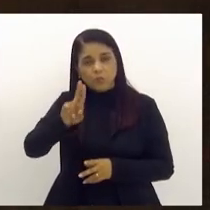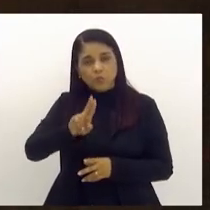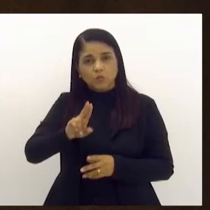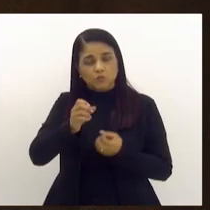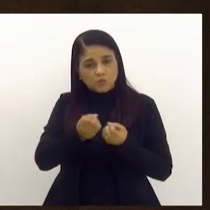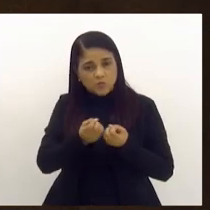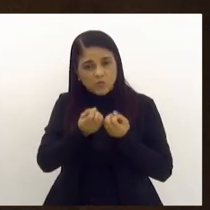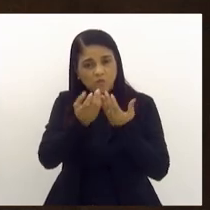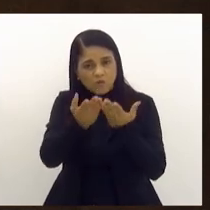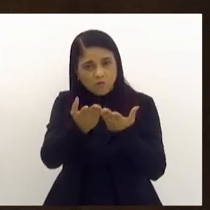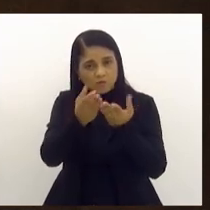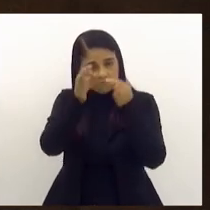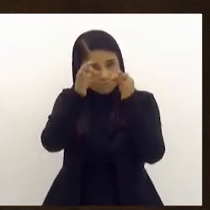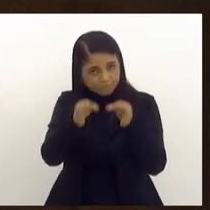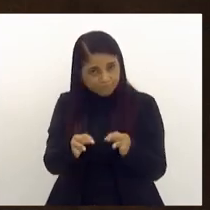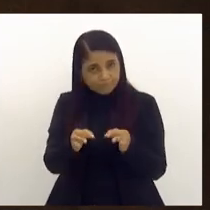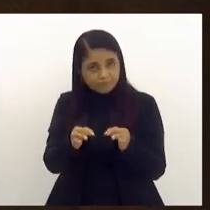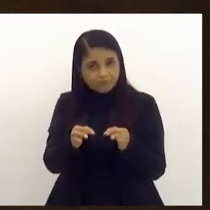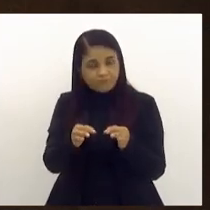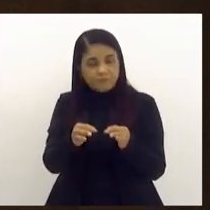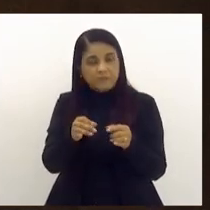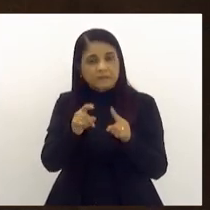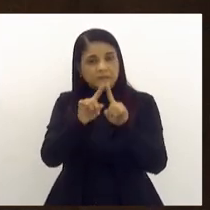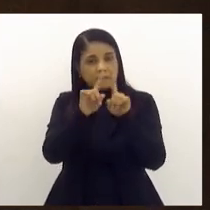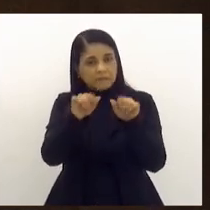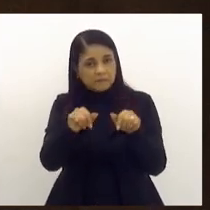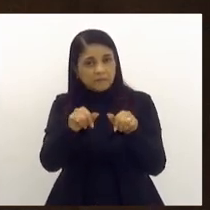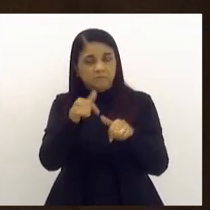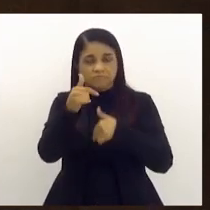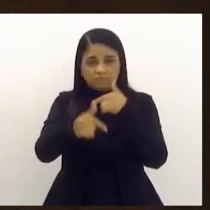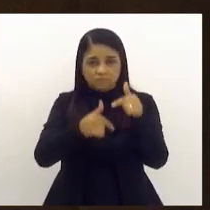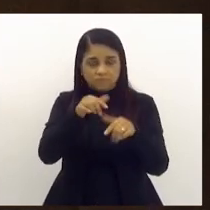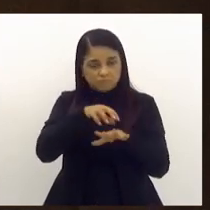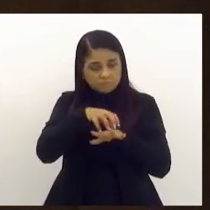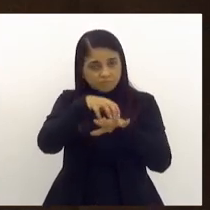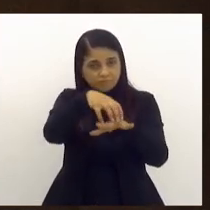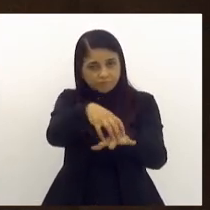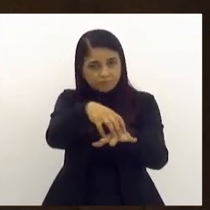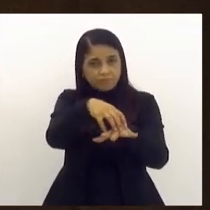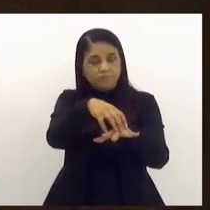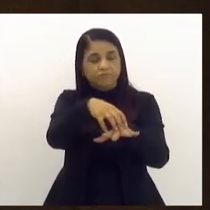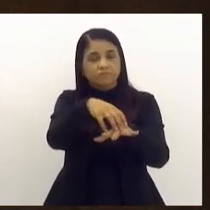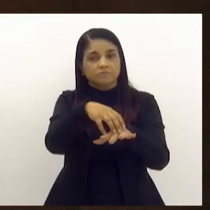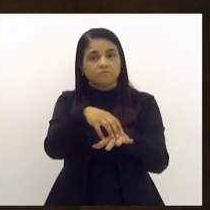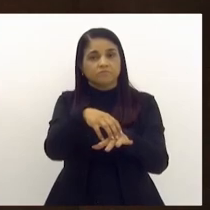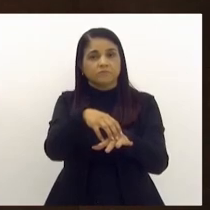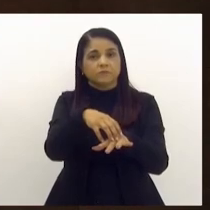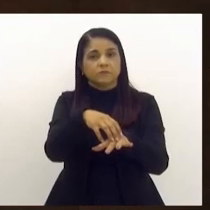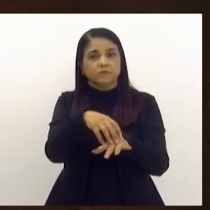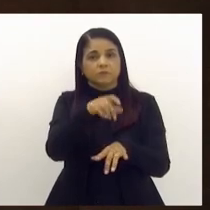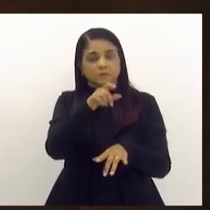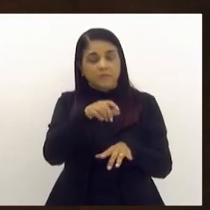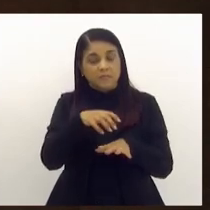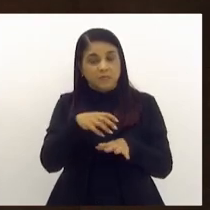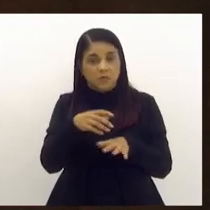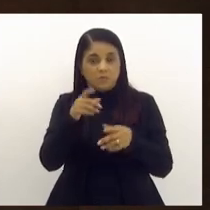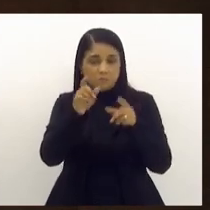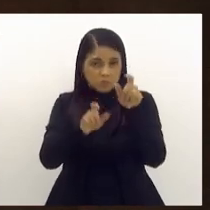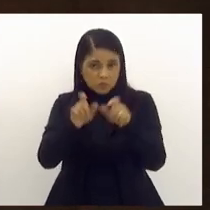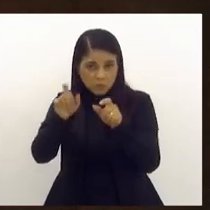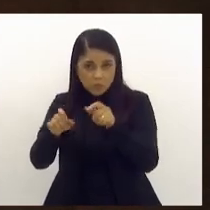ofertar adequadamente serviço de transporte coletivo de passageiro, de cargas por